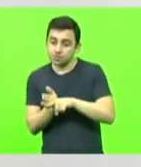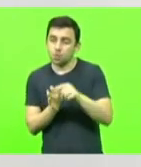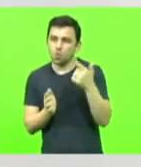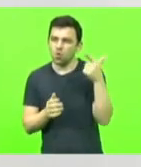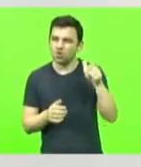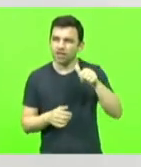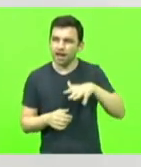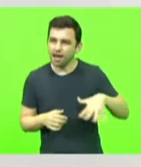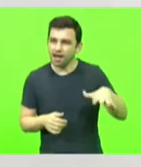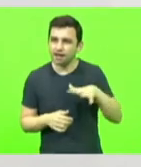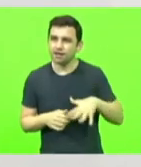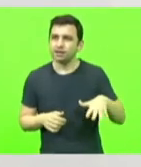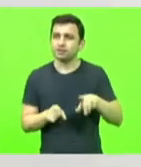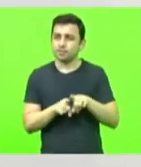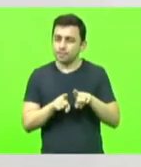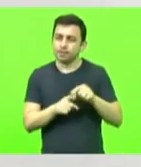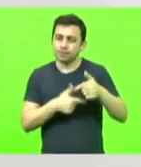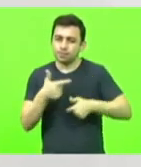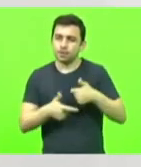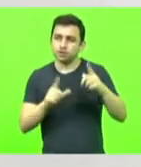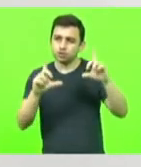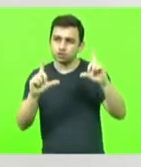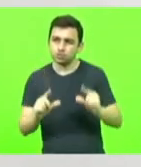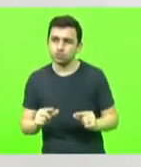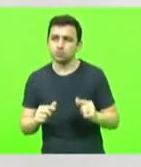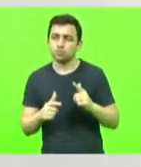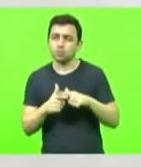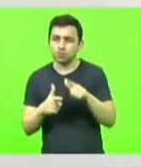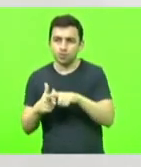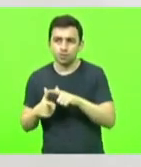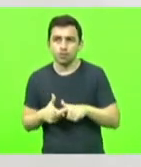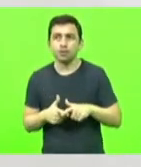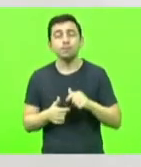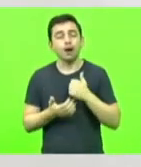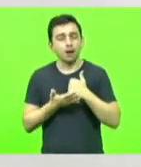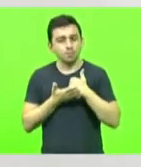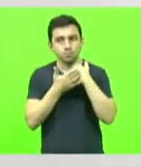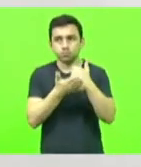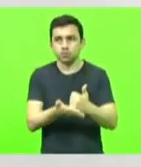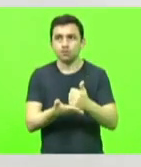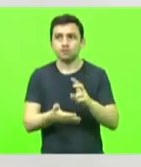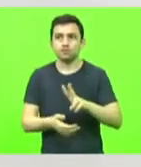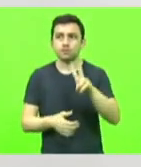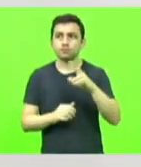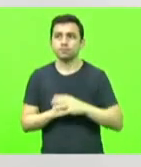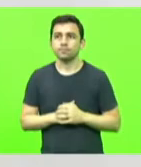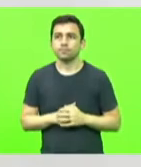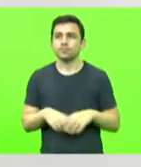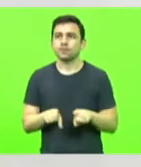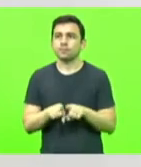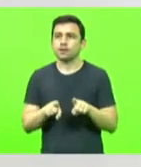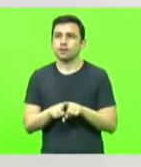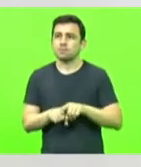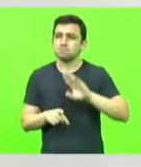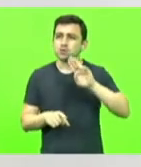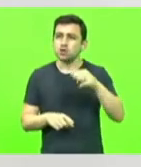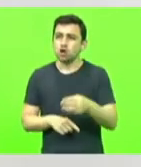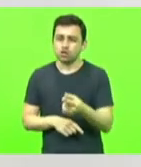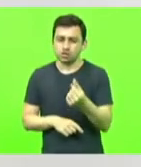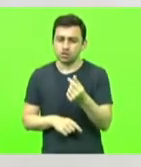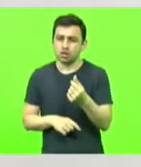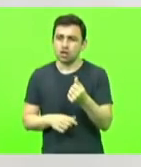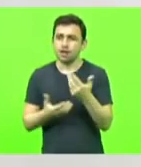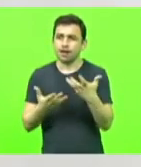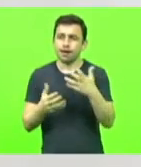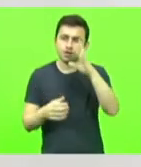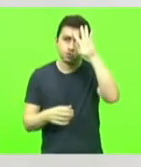conhecimento que trabalham com redução de riscos e desastres. Temos que apoiar e valorizar. Temos milhares de reais em soluções eficientes